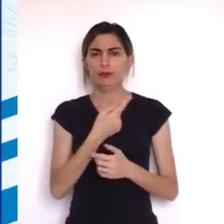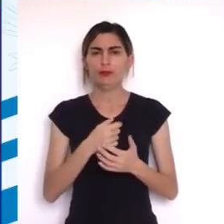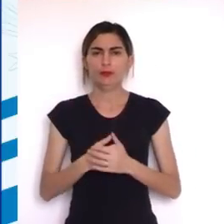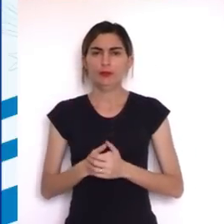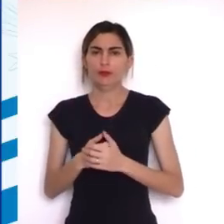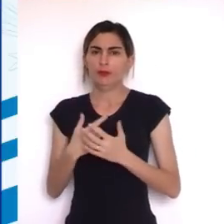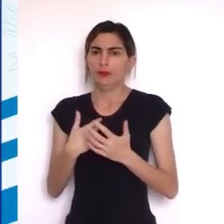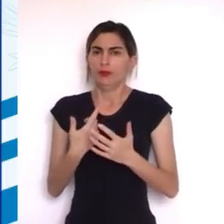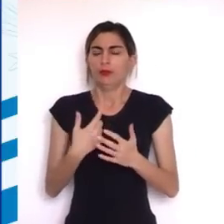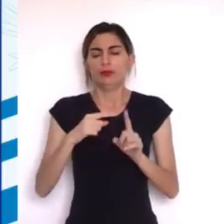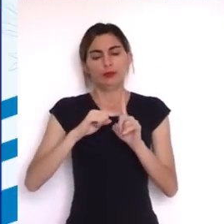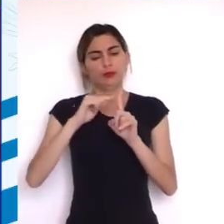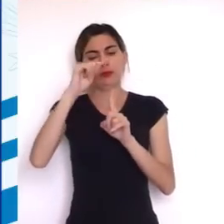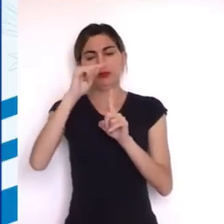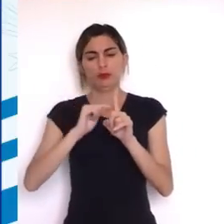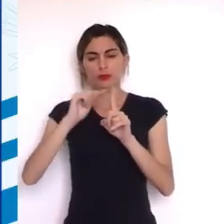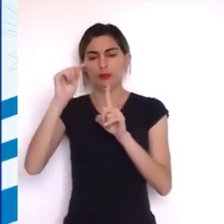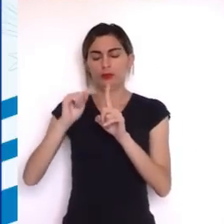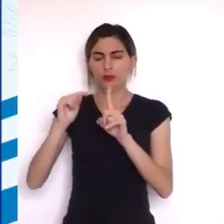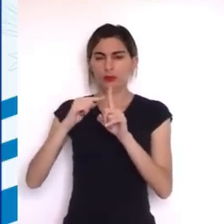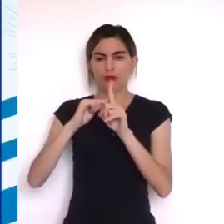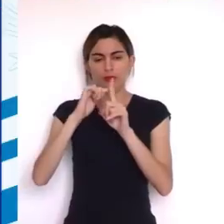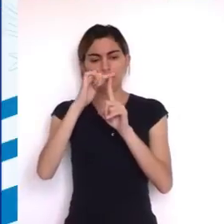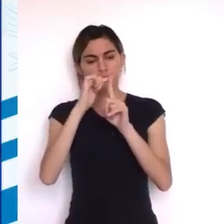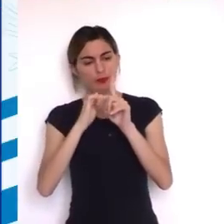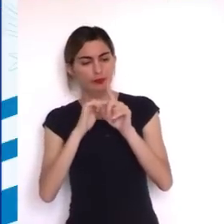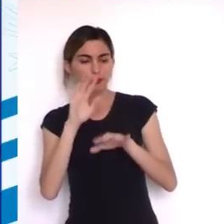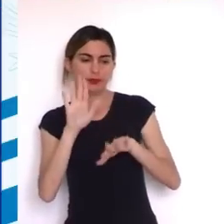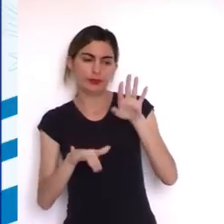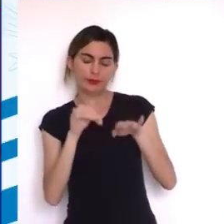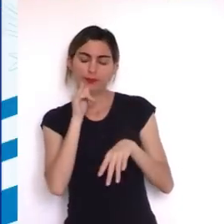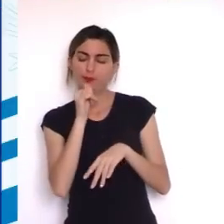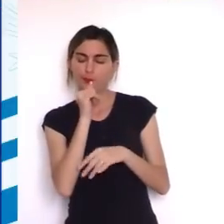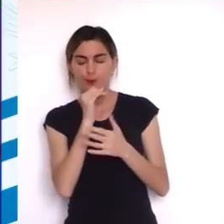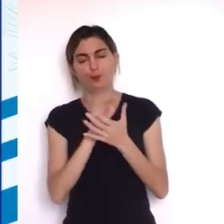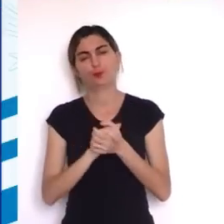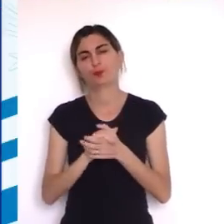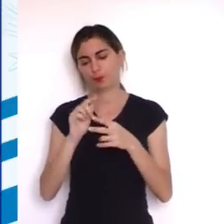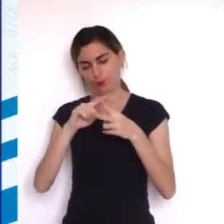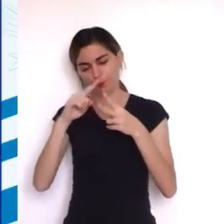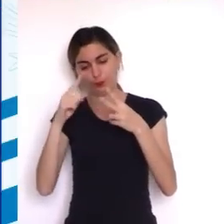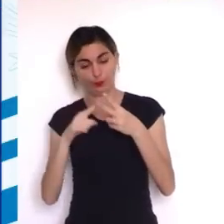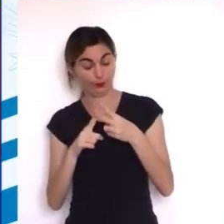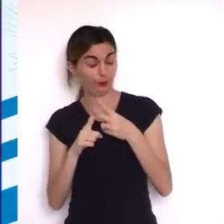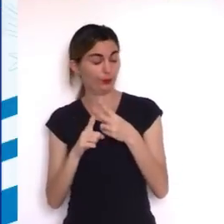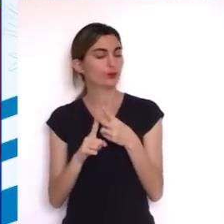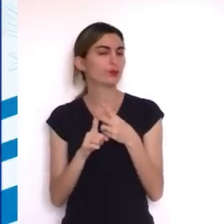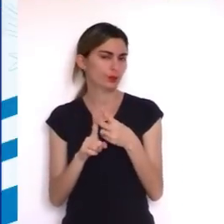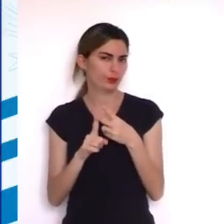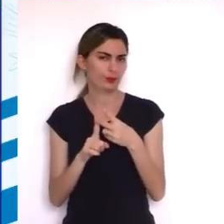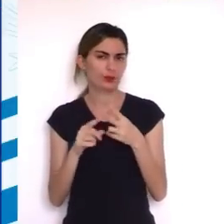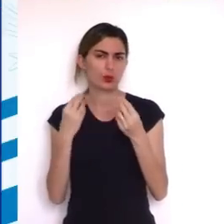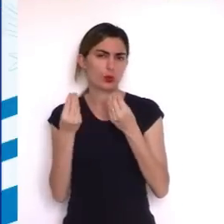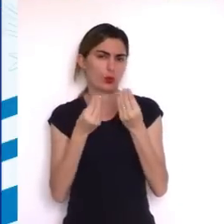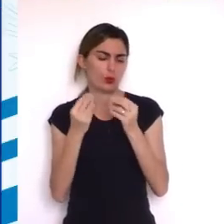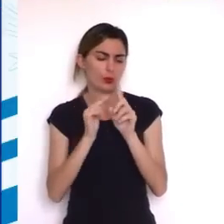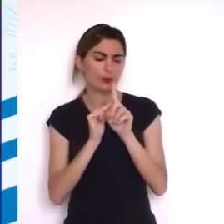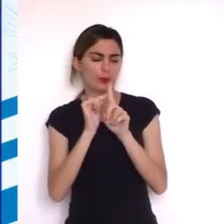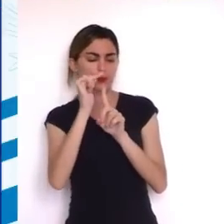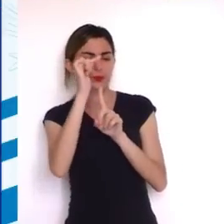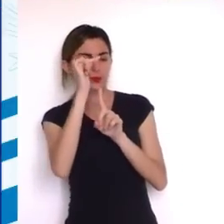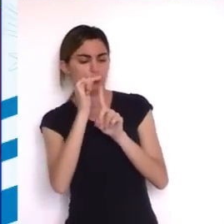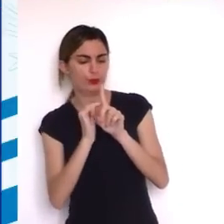observar. A escala termométrica ela vai ser baseada em dois pontos, onde